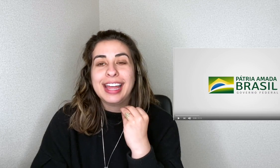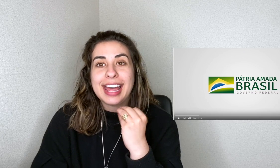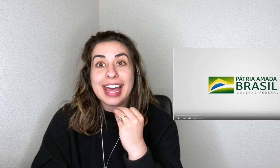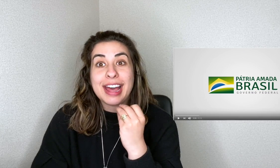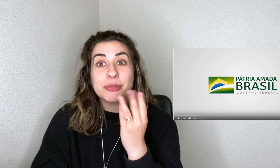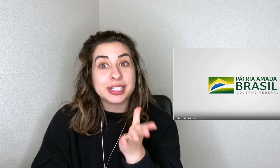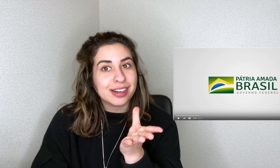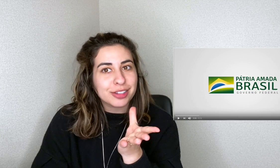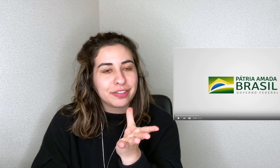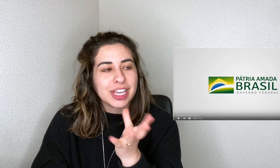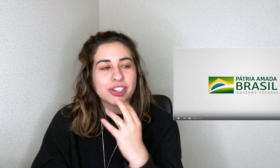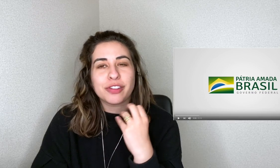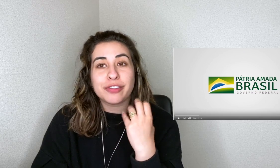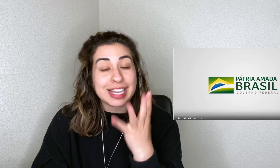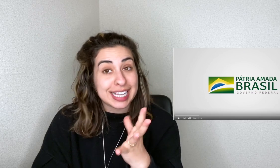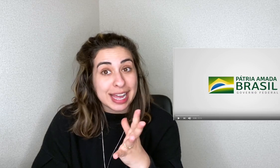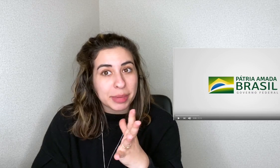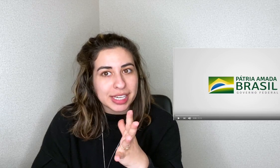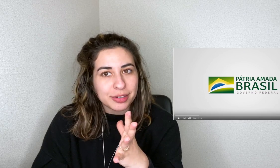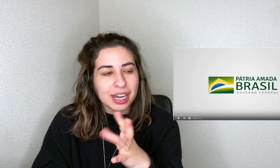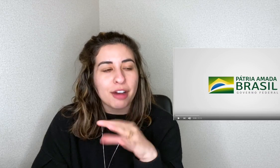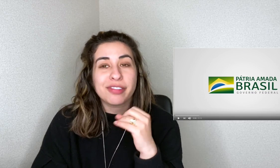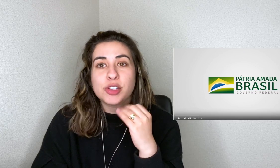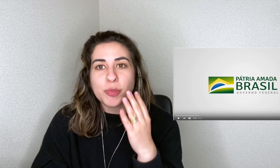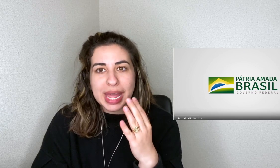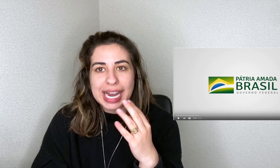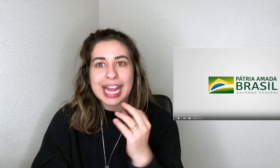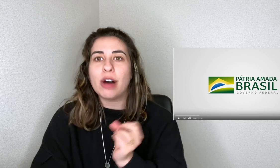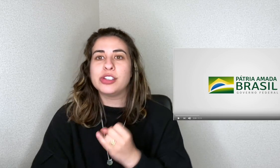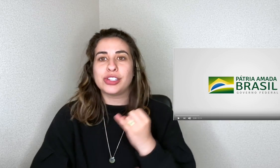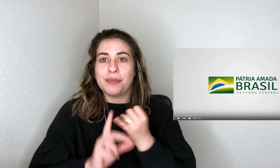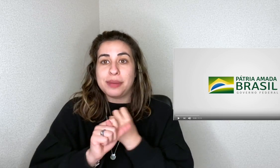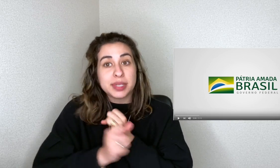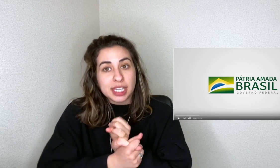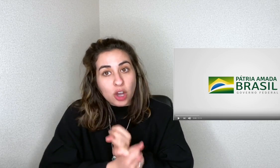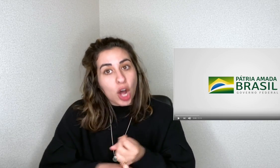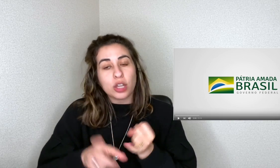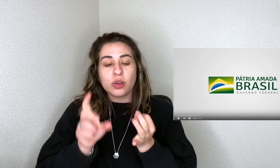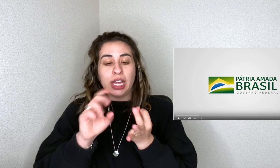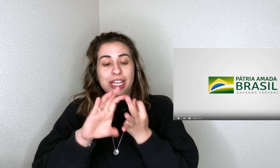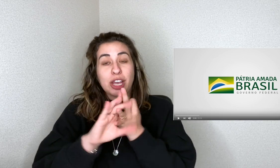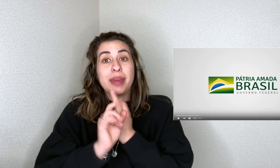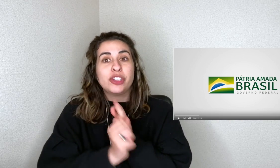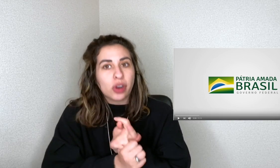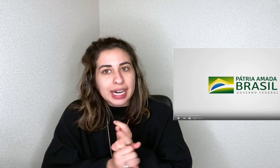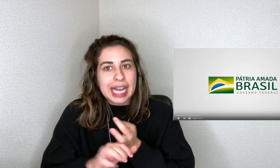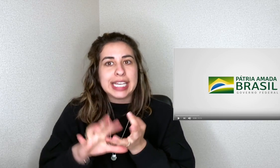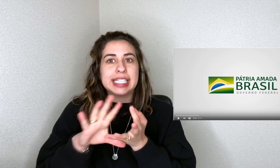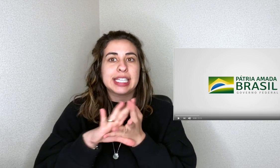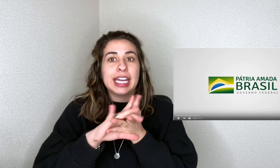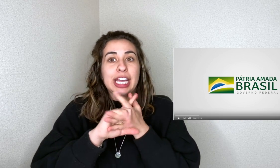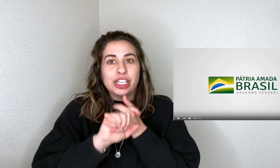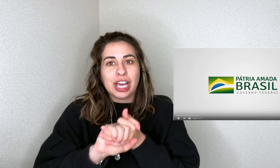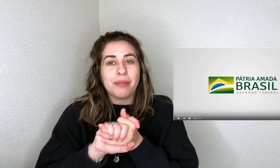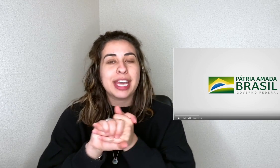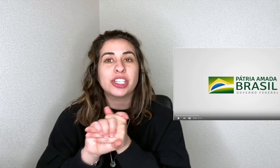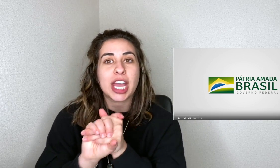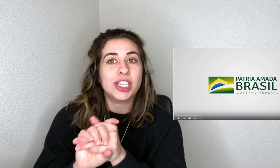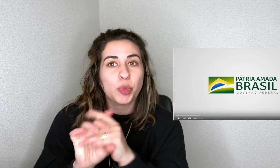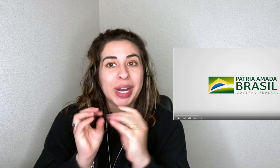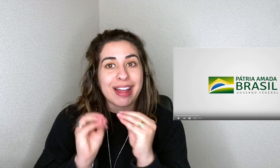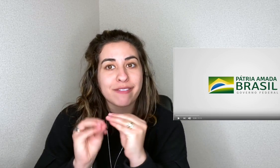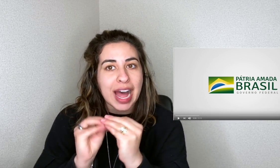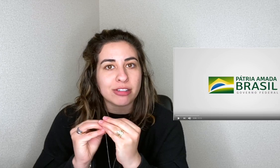estar mostrando o vídeo. Vai sair amanhã no canal um vídeo bem legal onde eu chamei psicólogo, chamei jornalista,